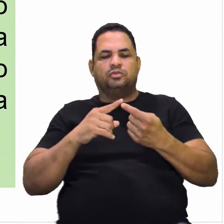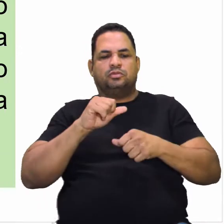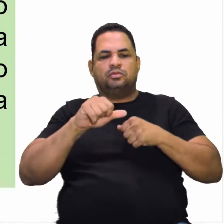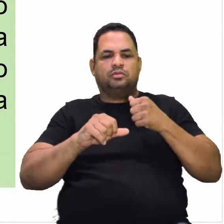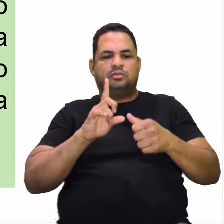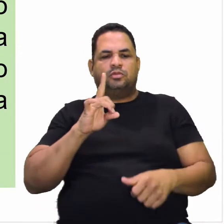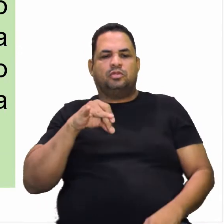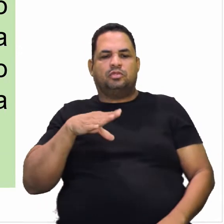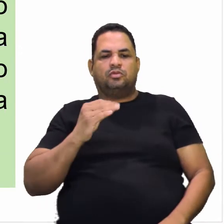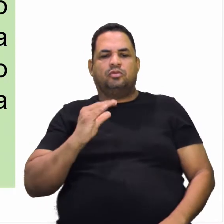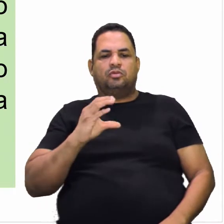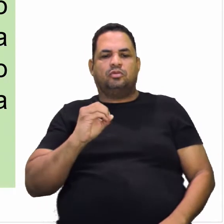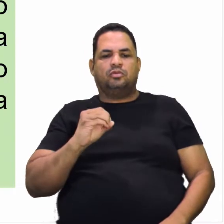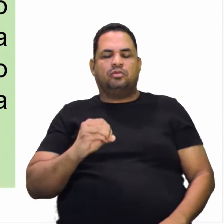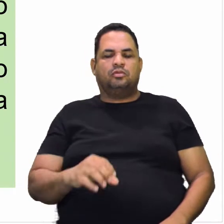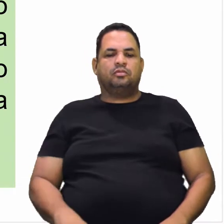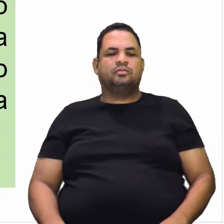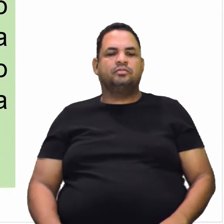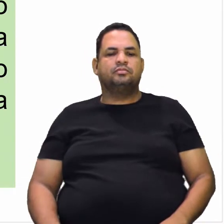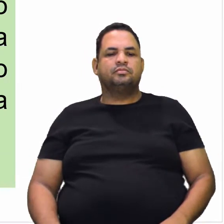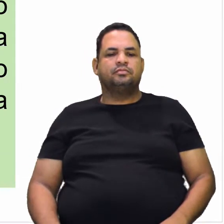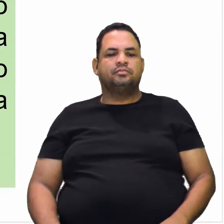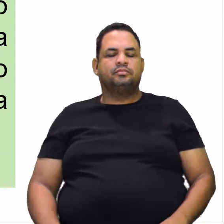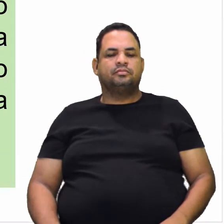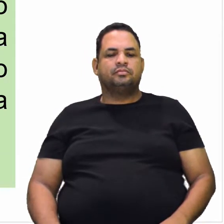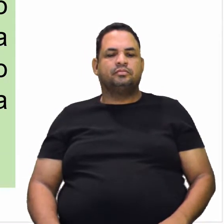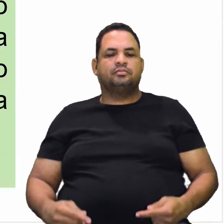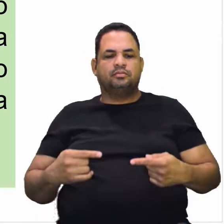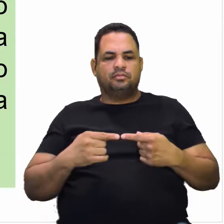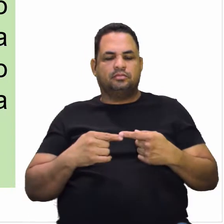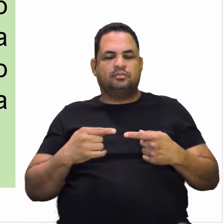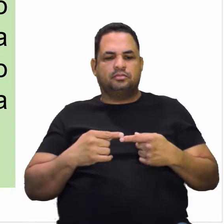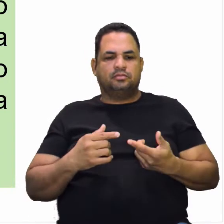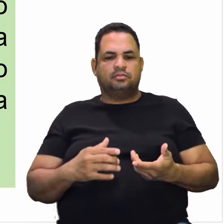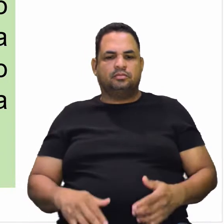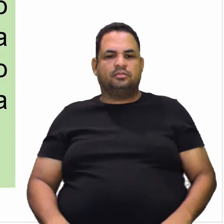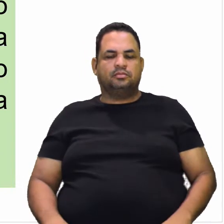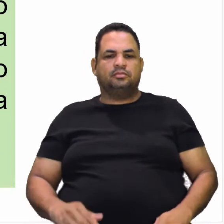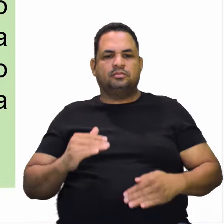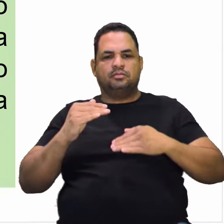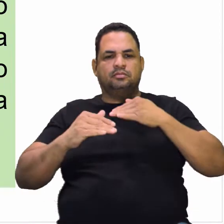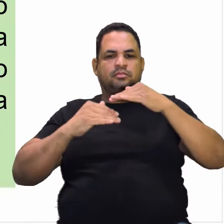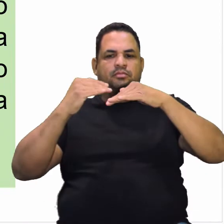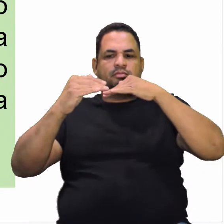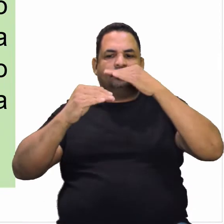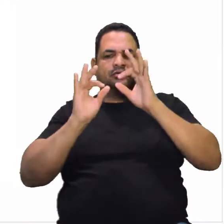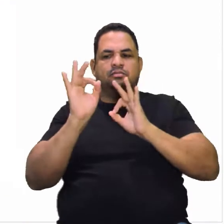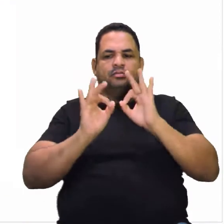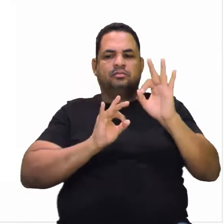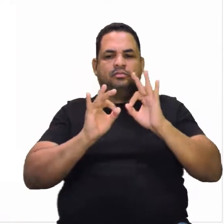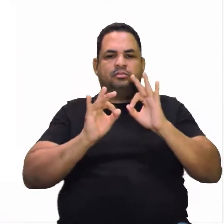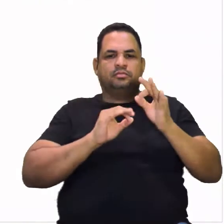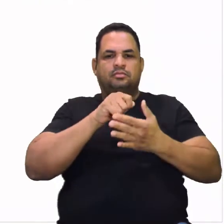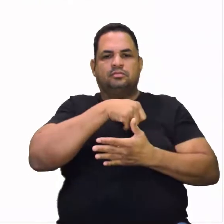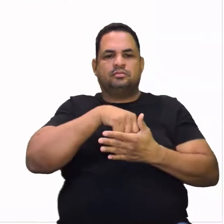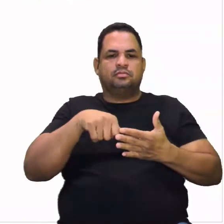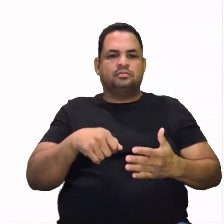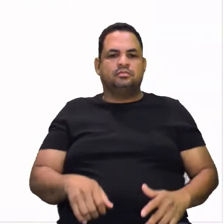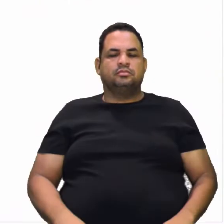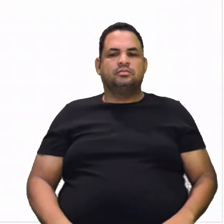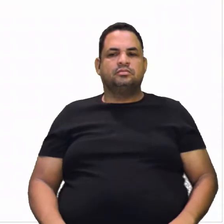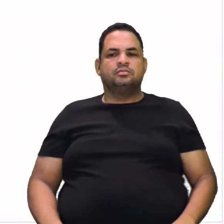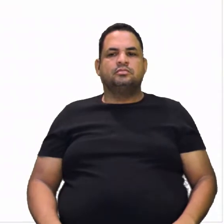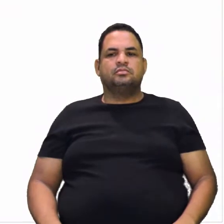em demótico, depois desse contato aí. E aí vai sendo formado a escrita egípcia.